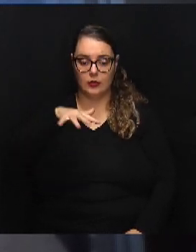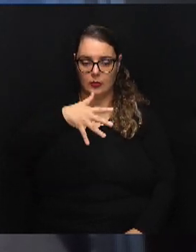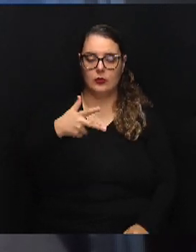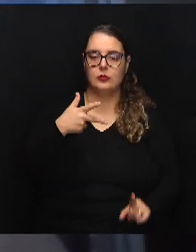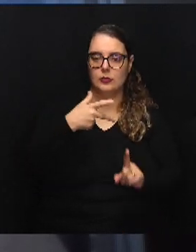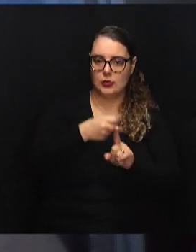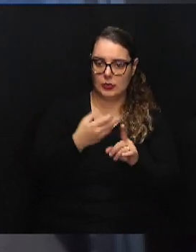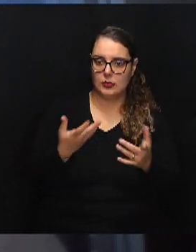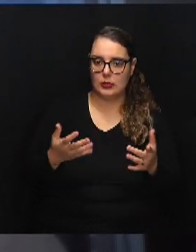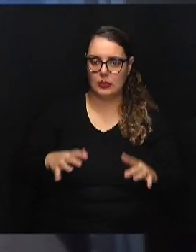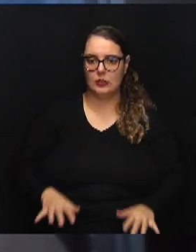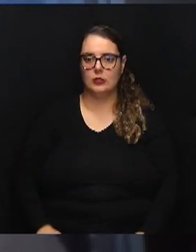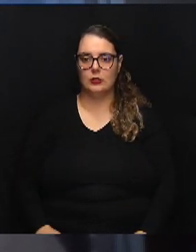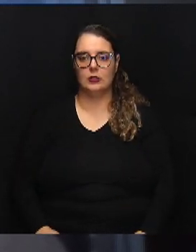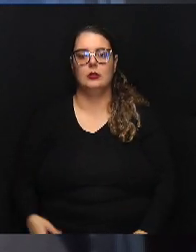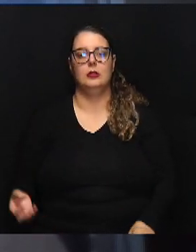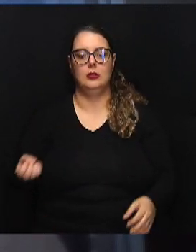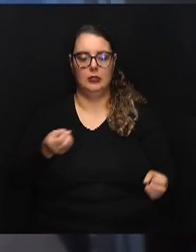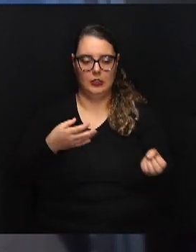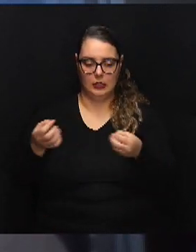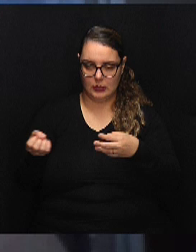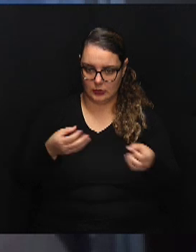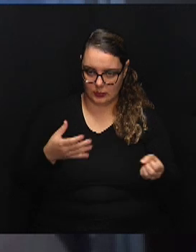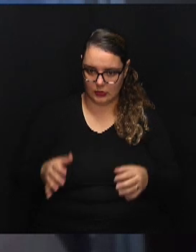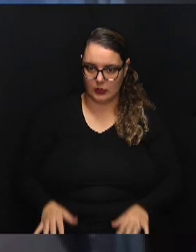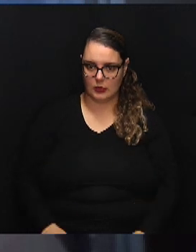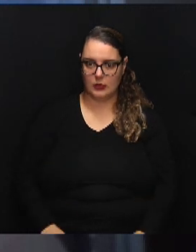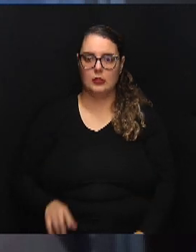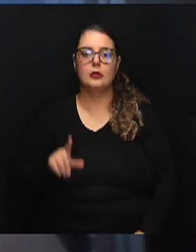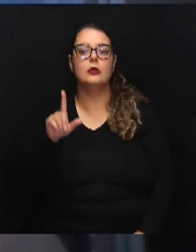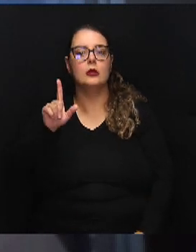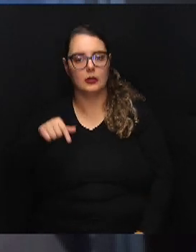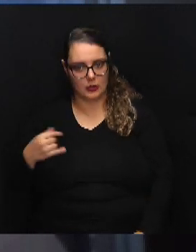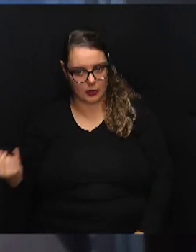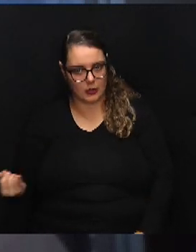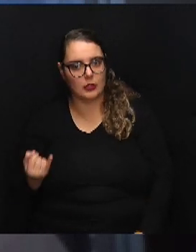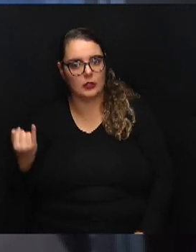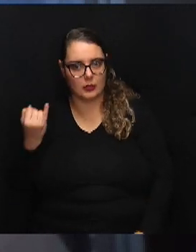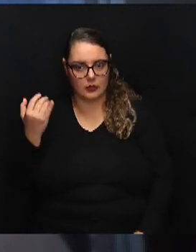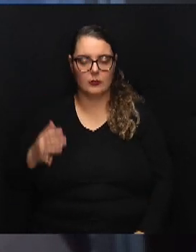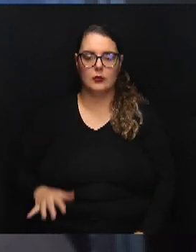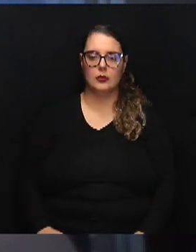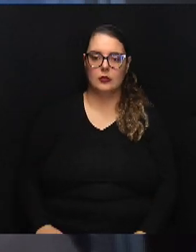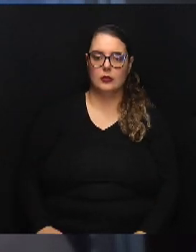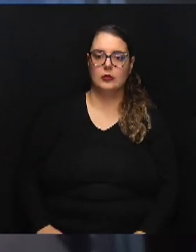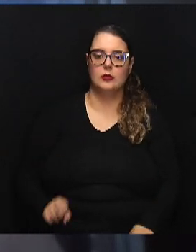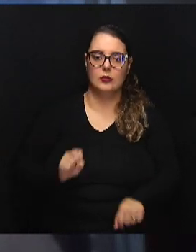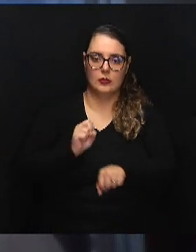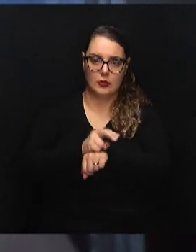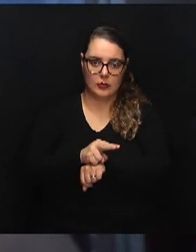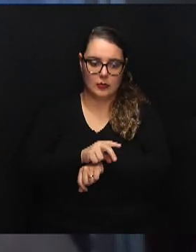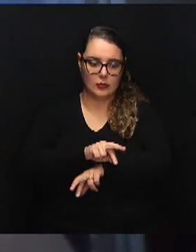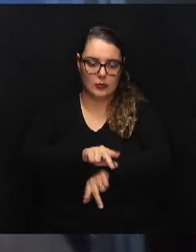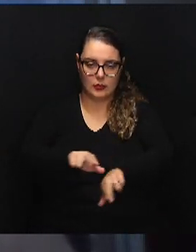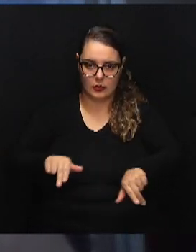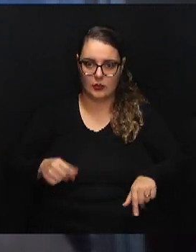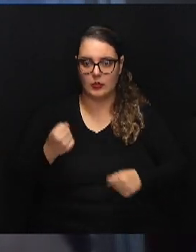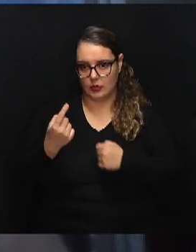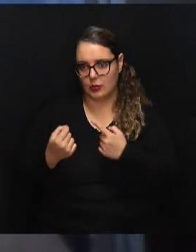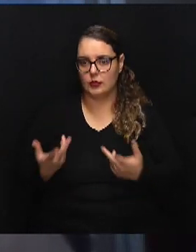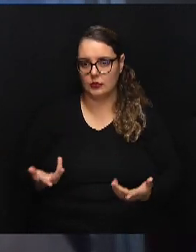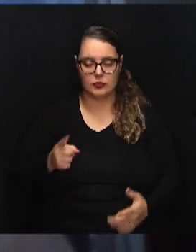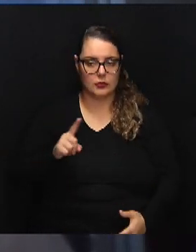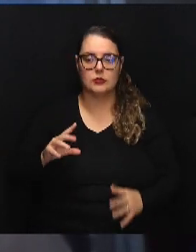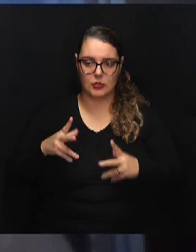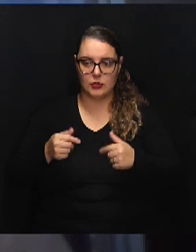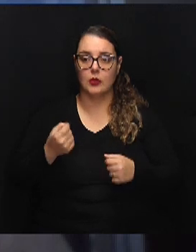né, atualizado, ele é bastante importante, tá? Os vírus, alguns vírus, né, não são todos,